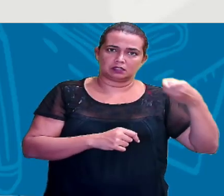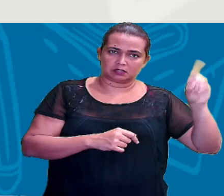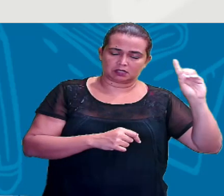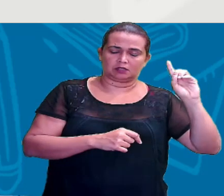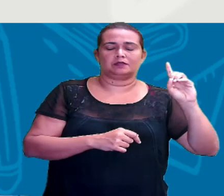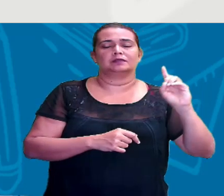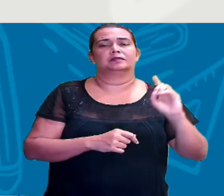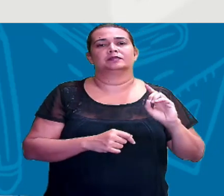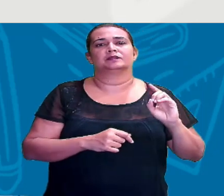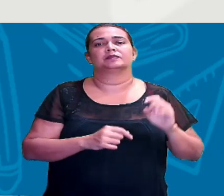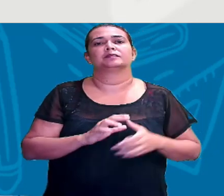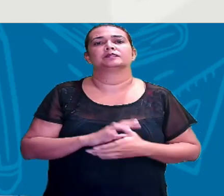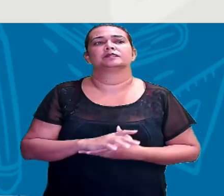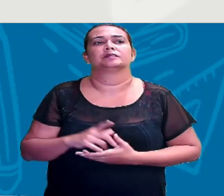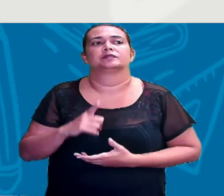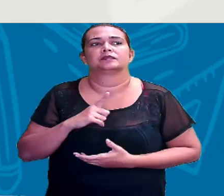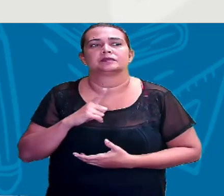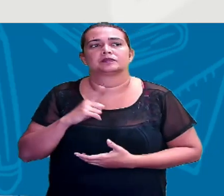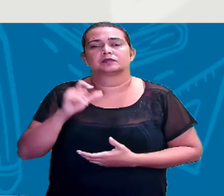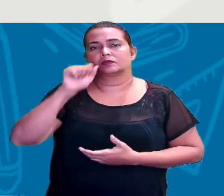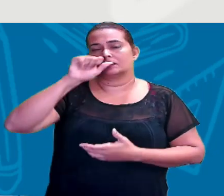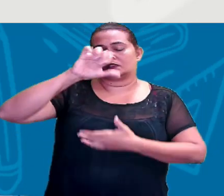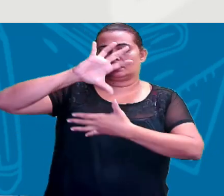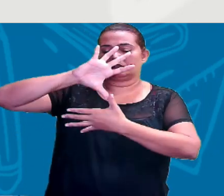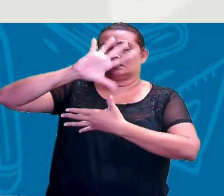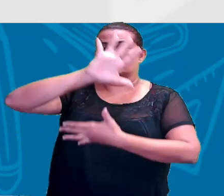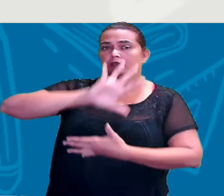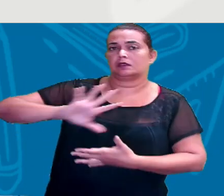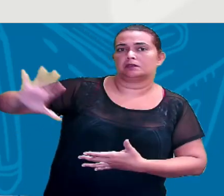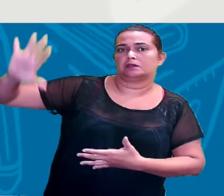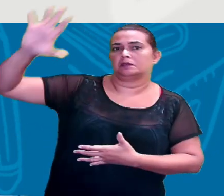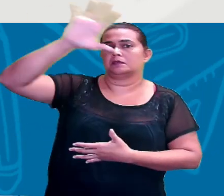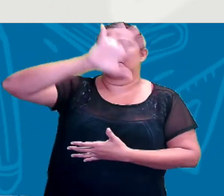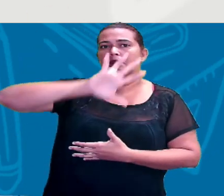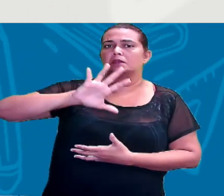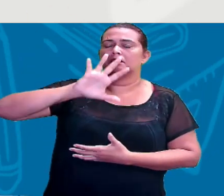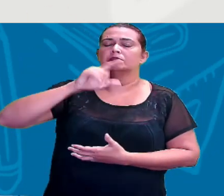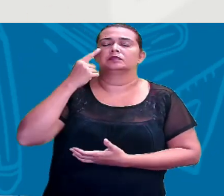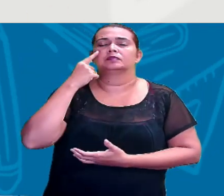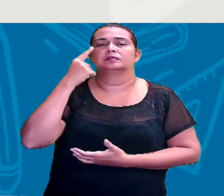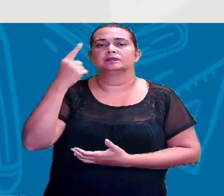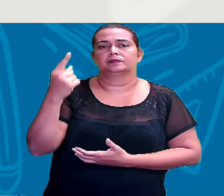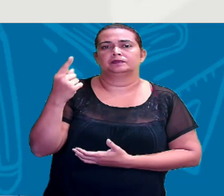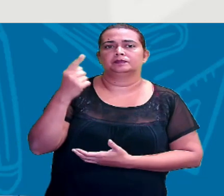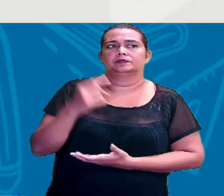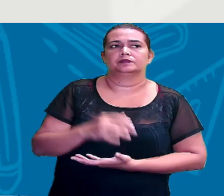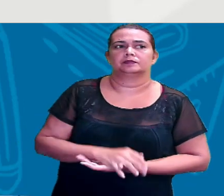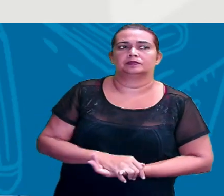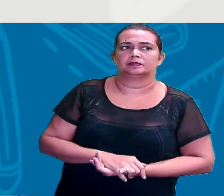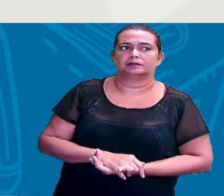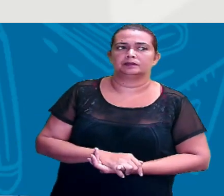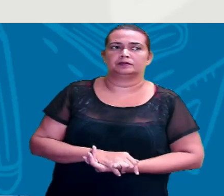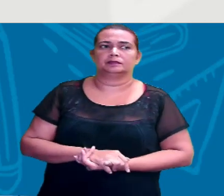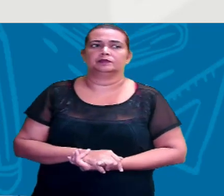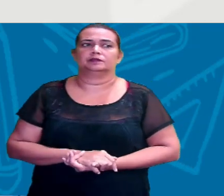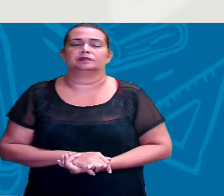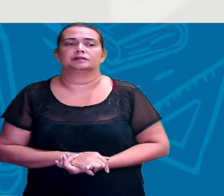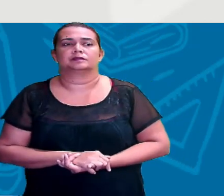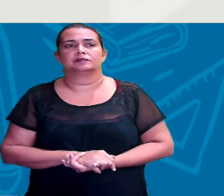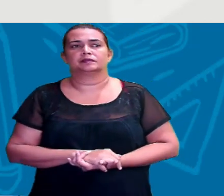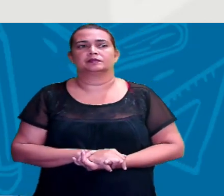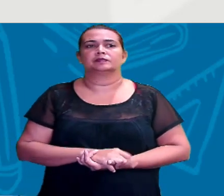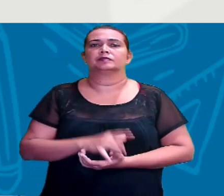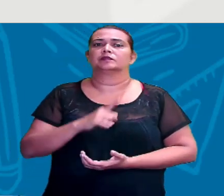aqui no mapa dessa regionalização. Nós temos aqui o mapa, né, ali o mapa 2, né,